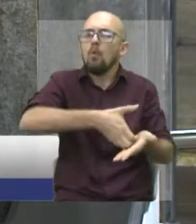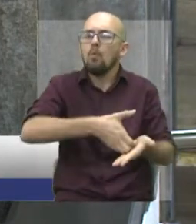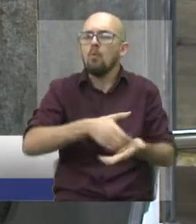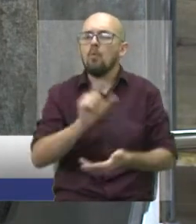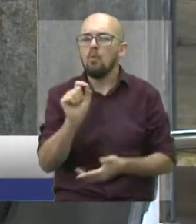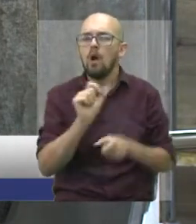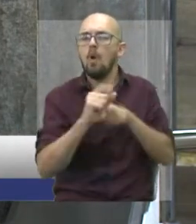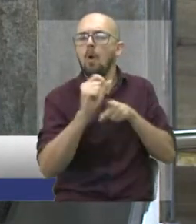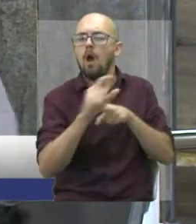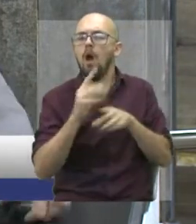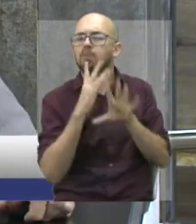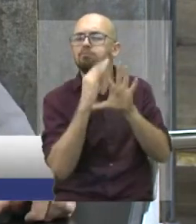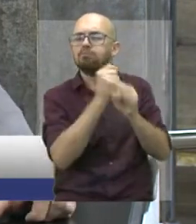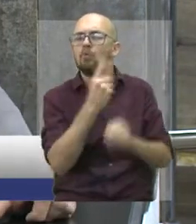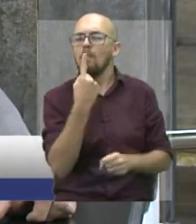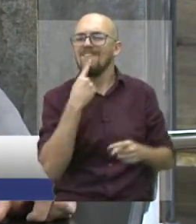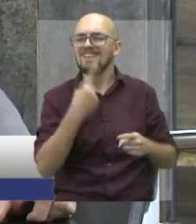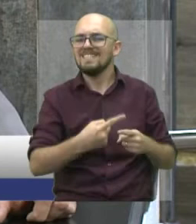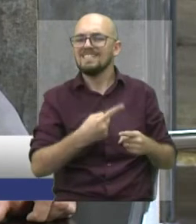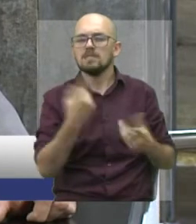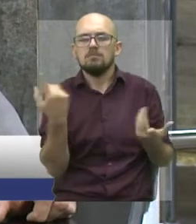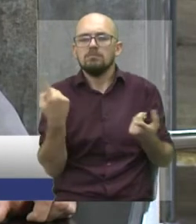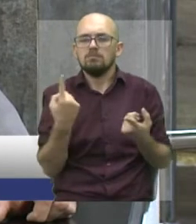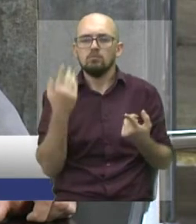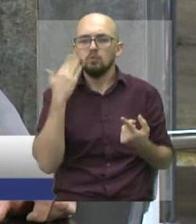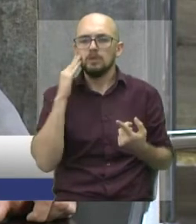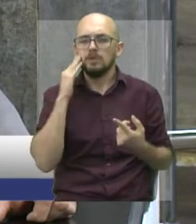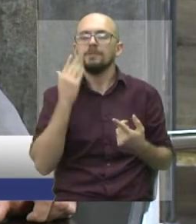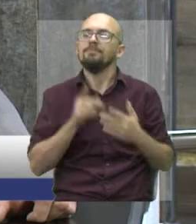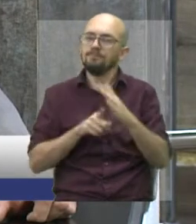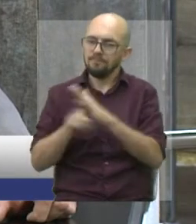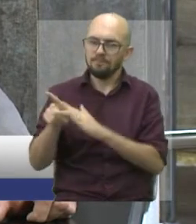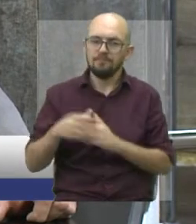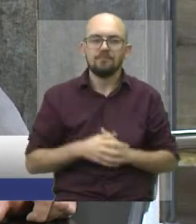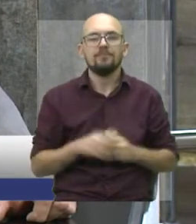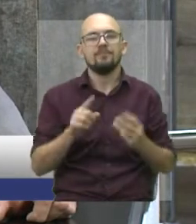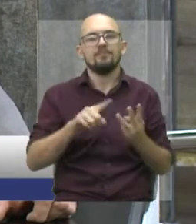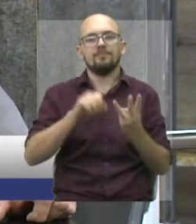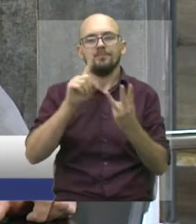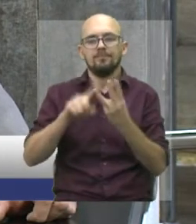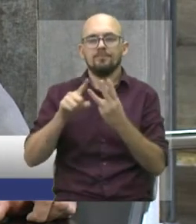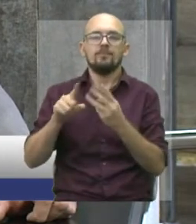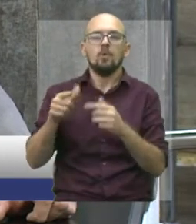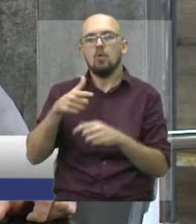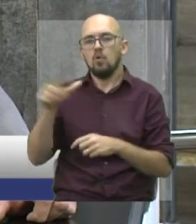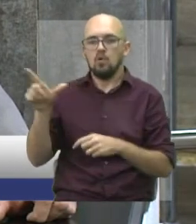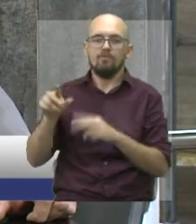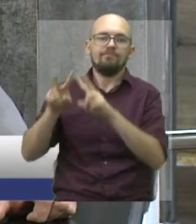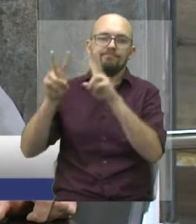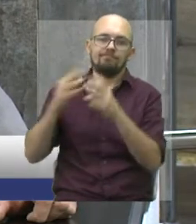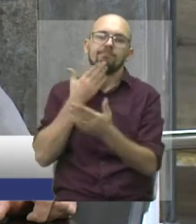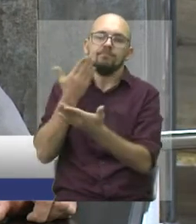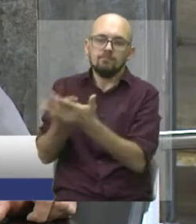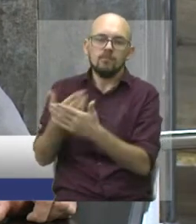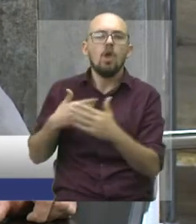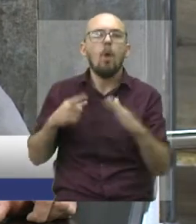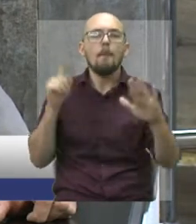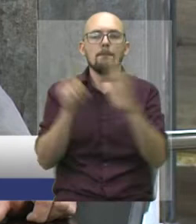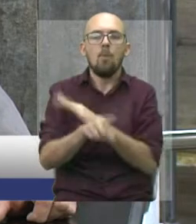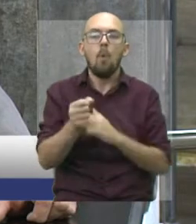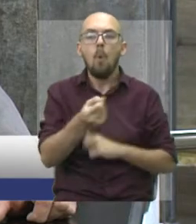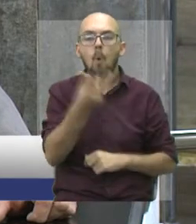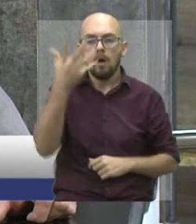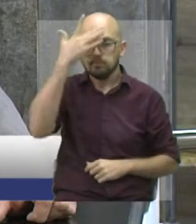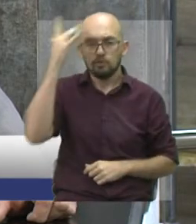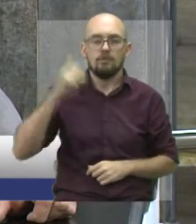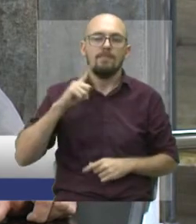num montante só. Em um outro requerimento também, perguntei quantas pessoas no nosso município são beneficiadas com